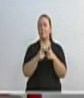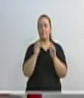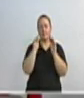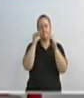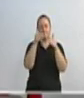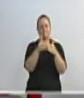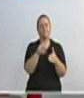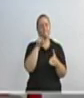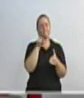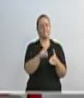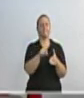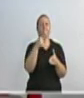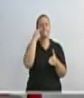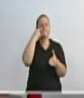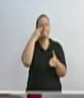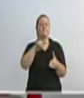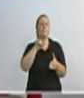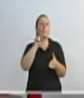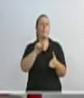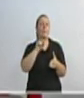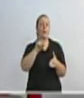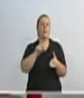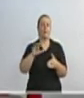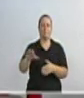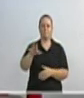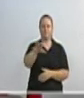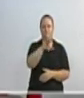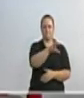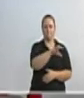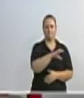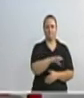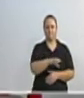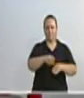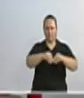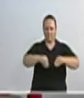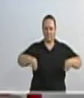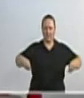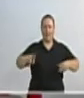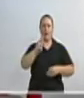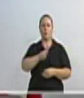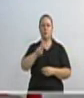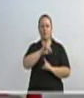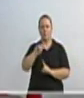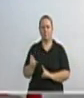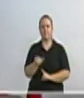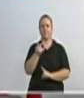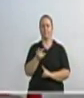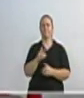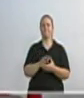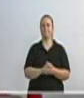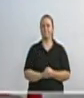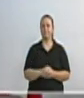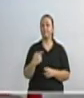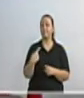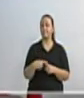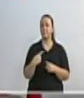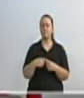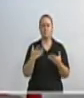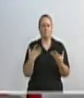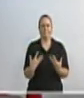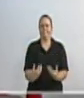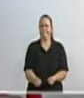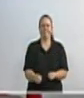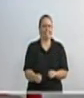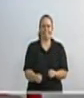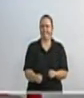de Blumenau, que é a questão realmente do zoneamento, uso e ocupação de solo. Porque eu não consigo admitir, né, que as operadoras venham